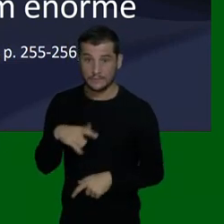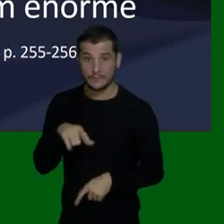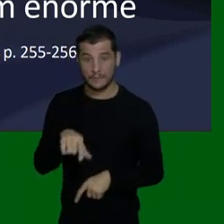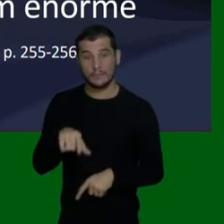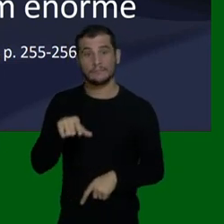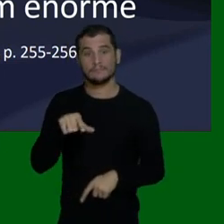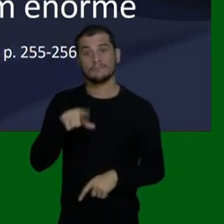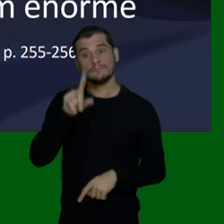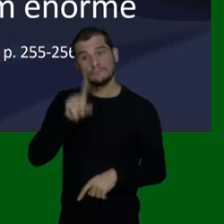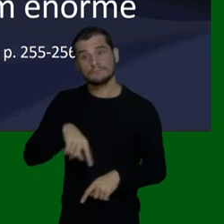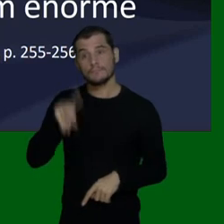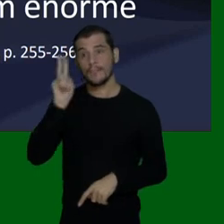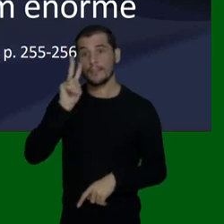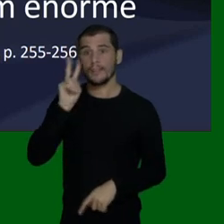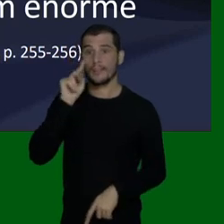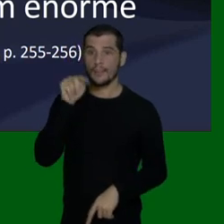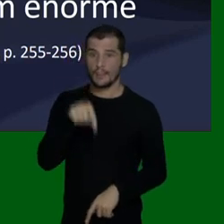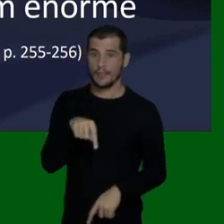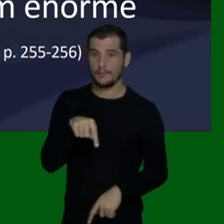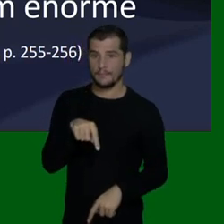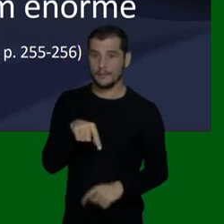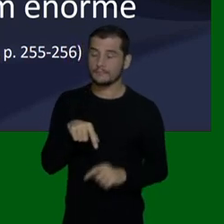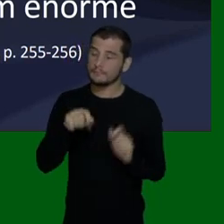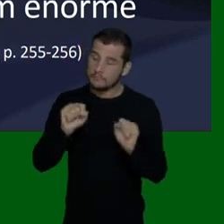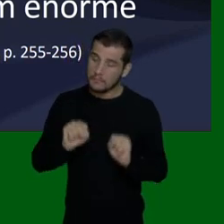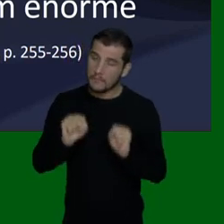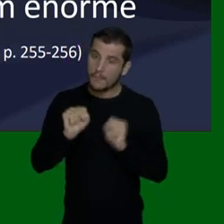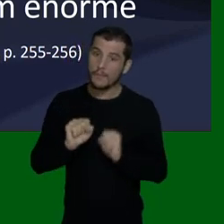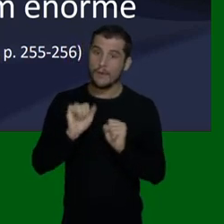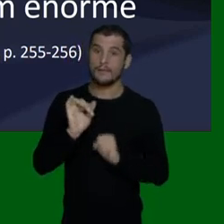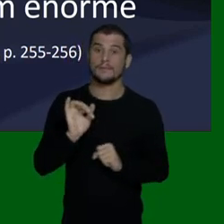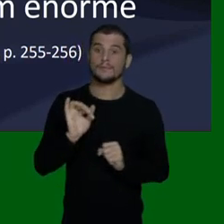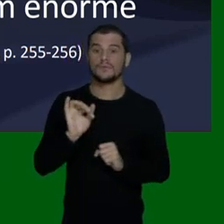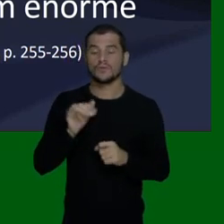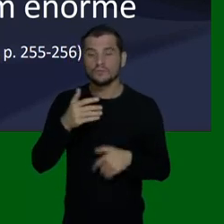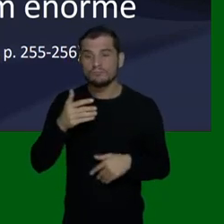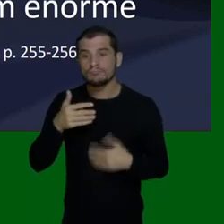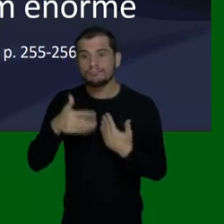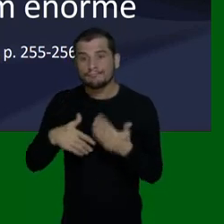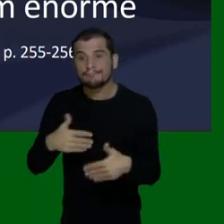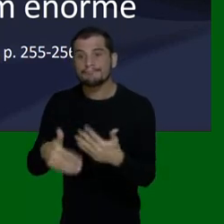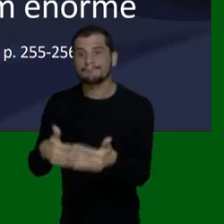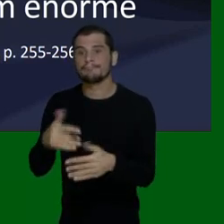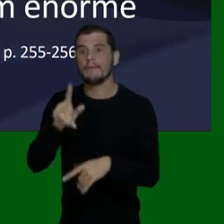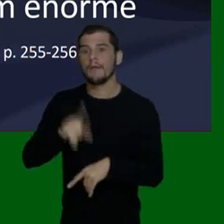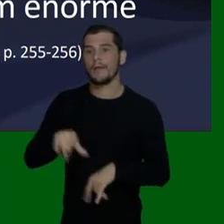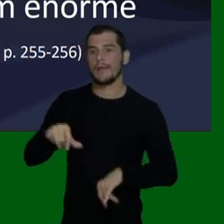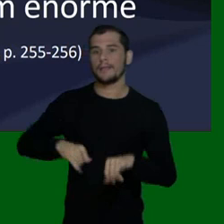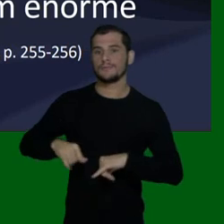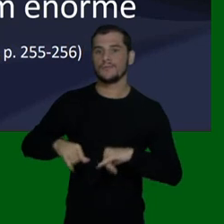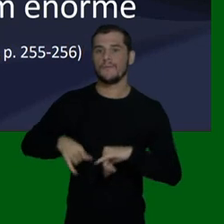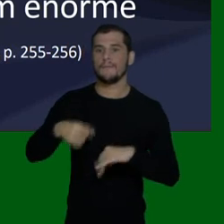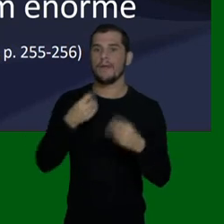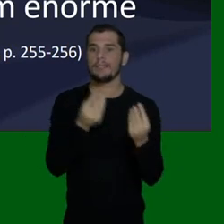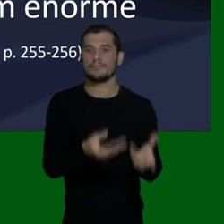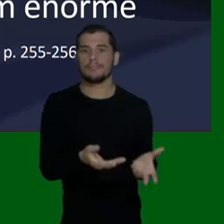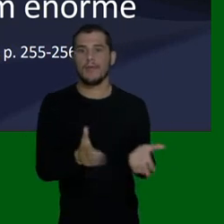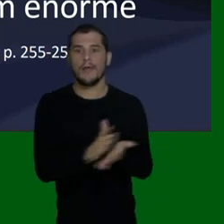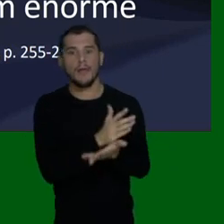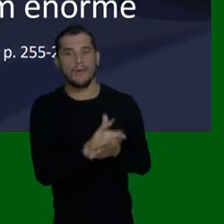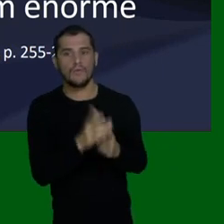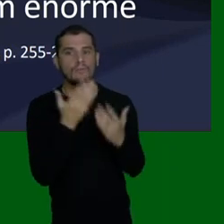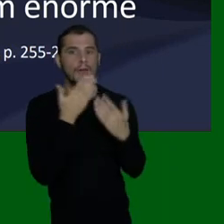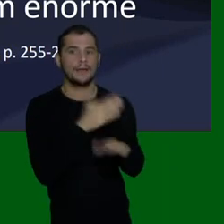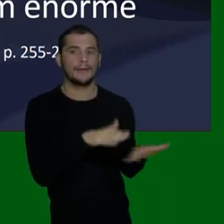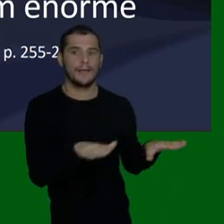lembre-se disso pode se tornar de um enorme sofrimento para alguns esses Alguns